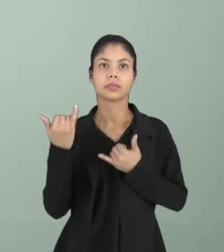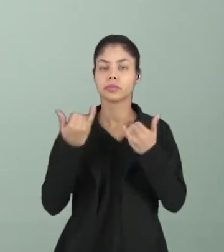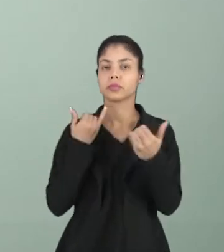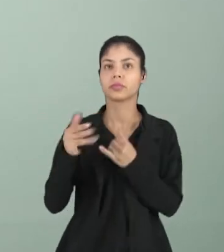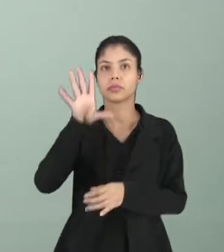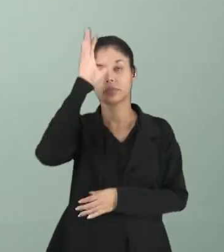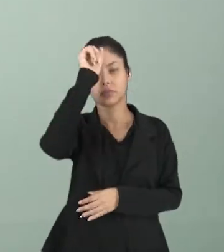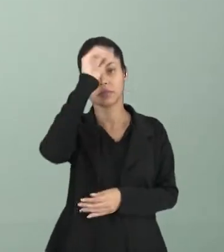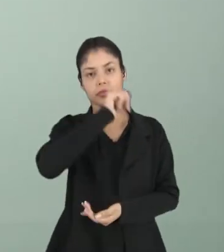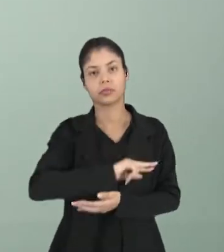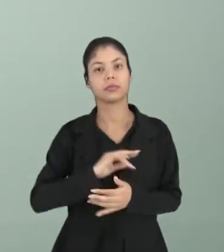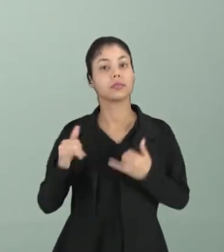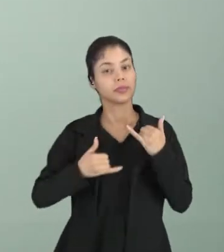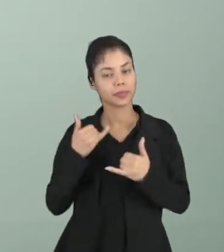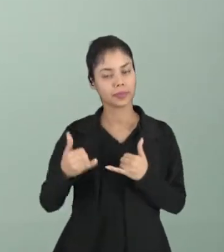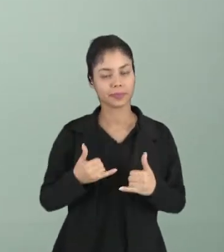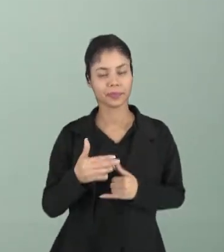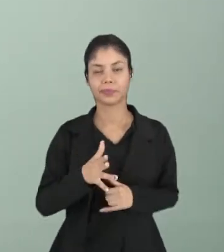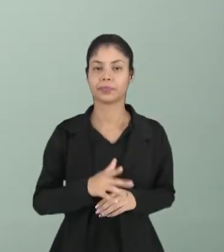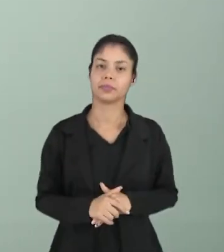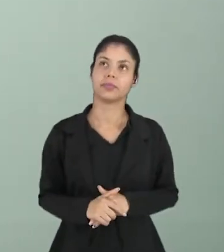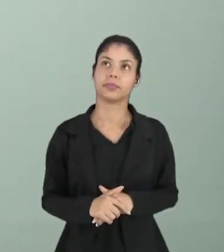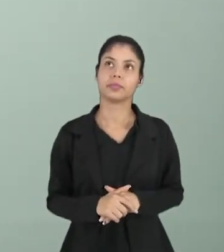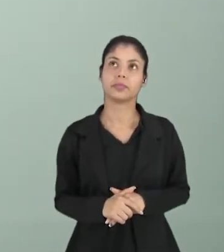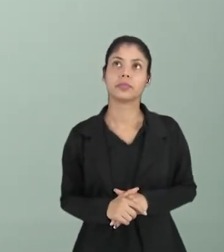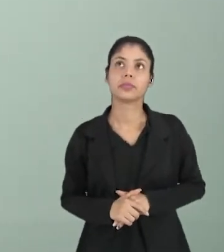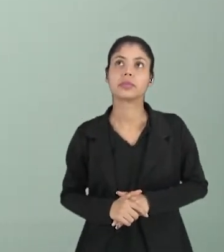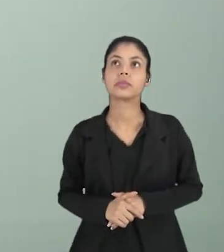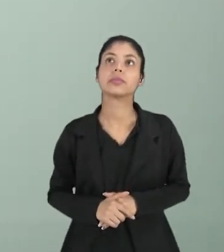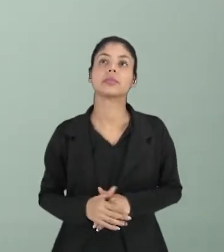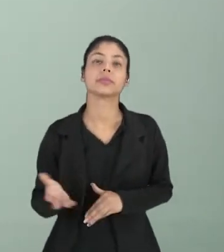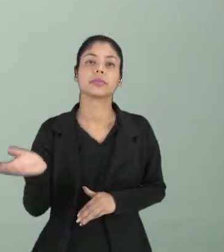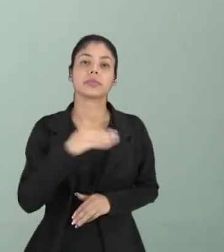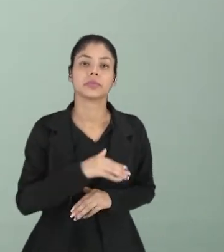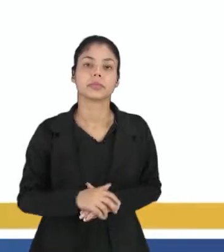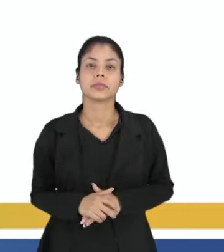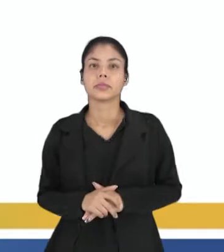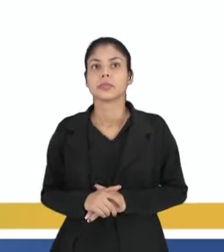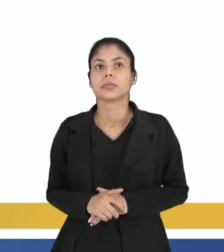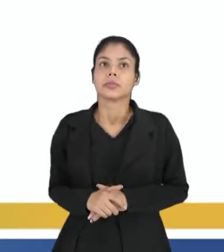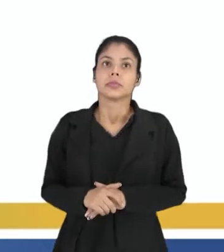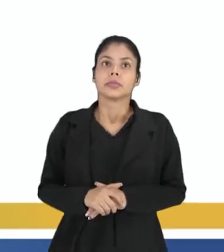de informação, aprendizado e diversão. Então, vamos lá.